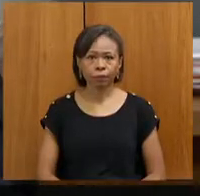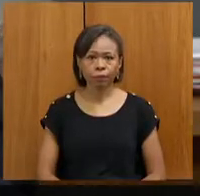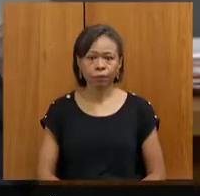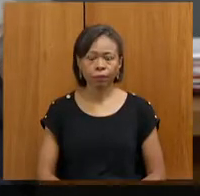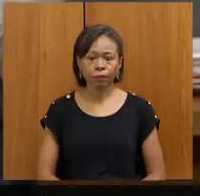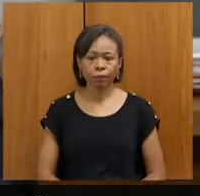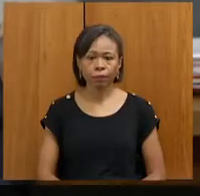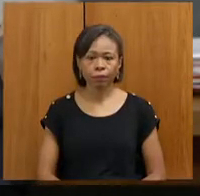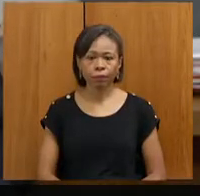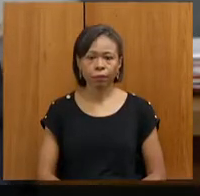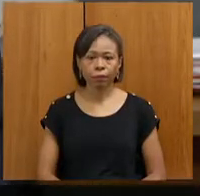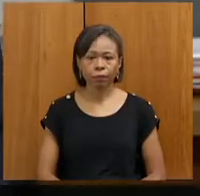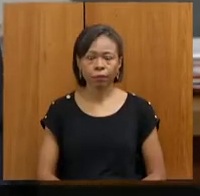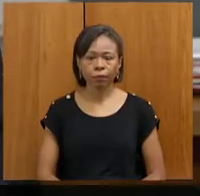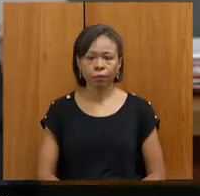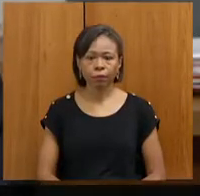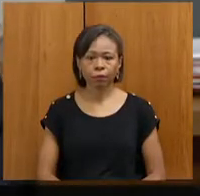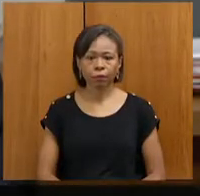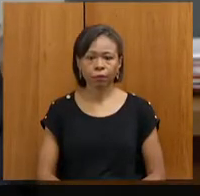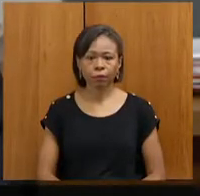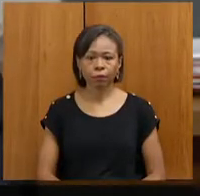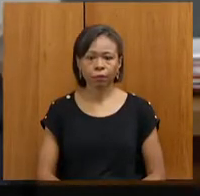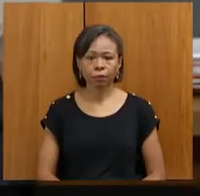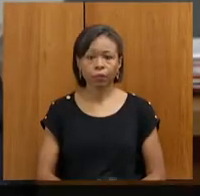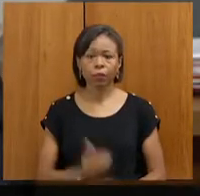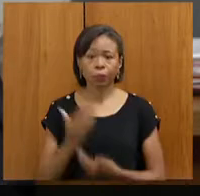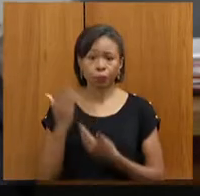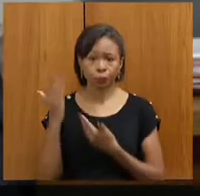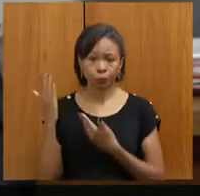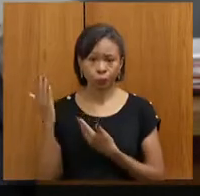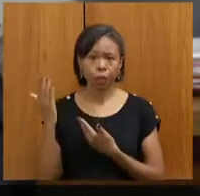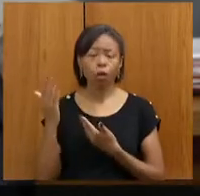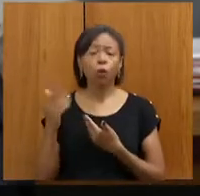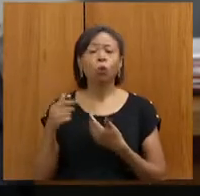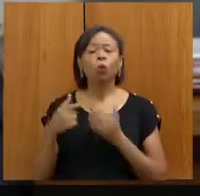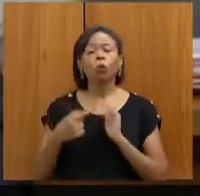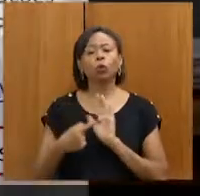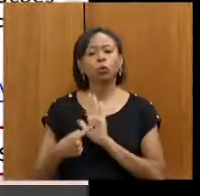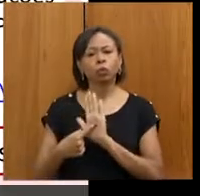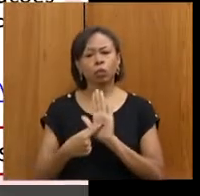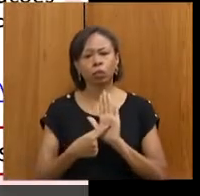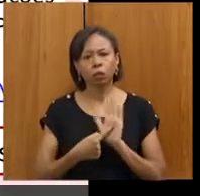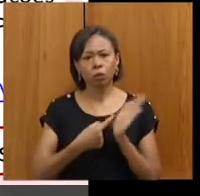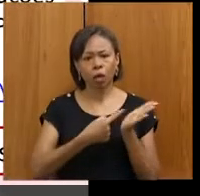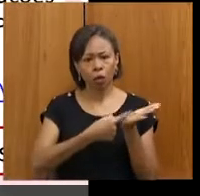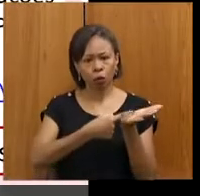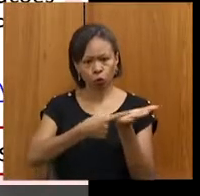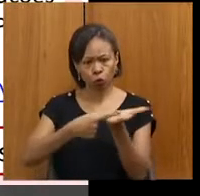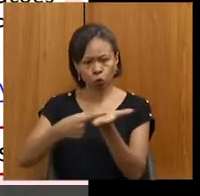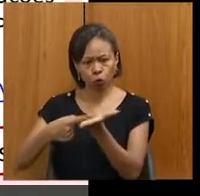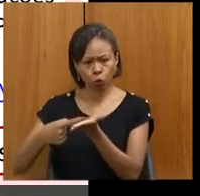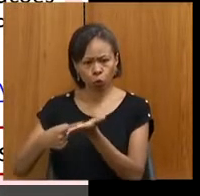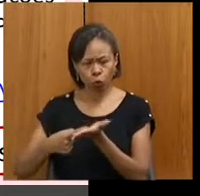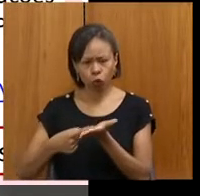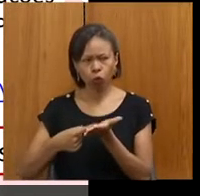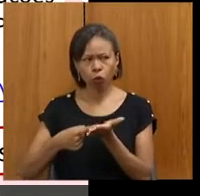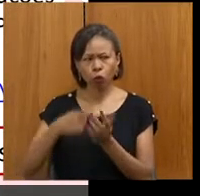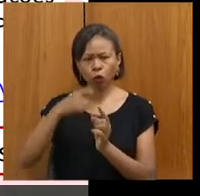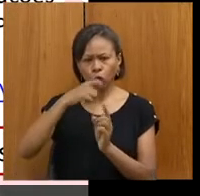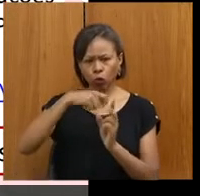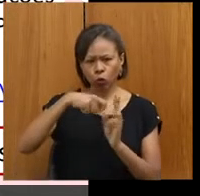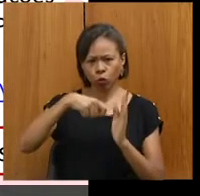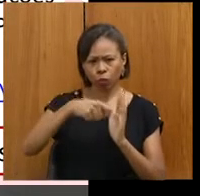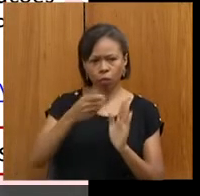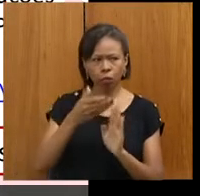é aqui eu trouxe alguns acordos foram firmados nos últimos nos últimos meses entre